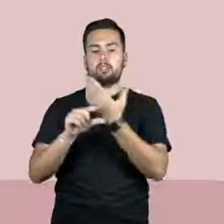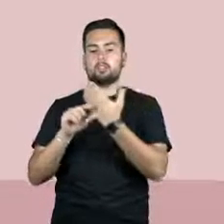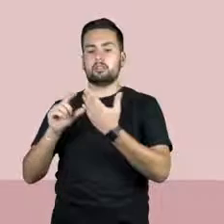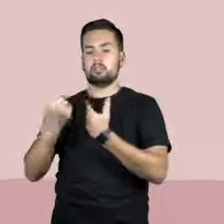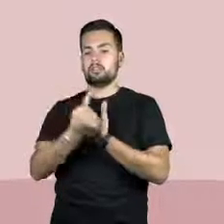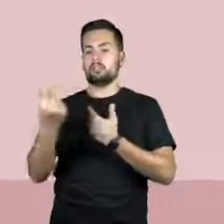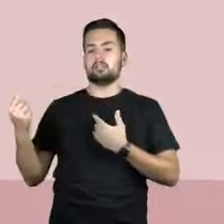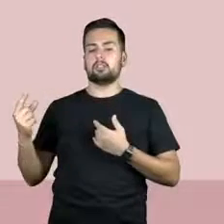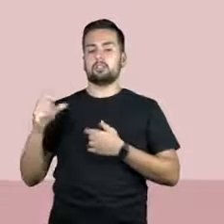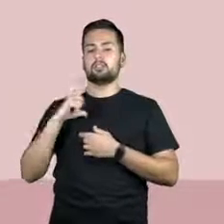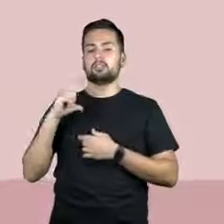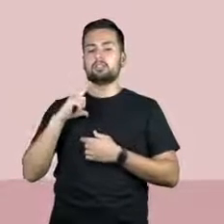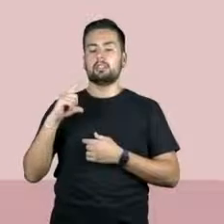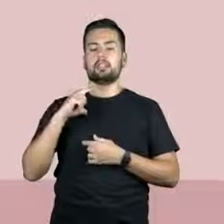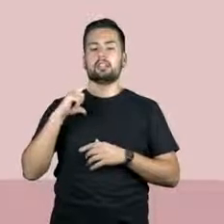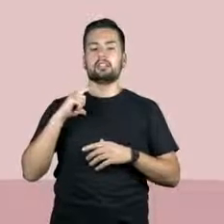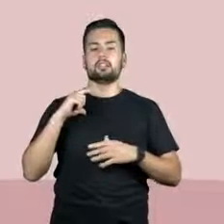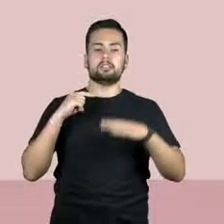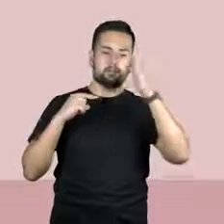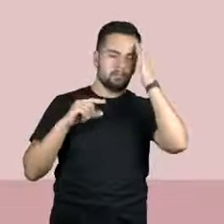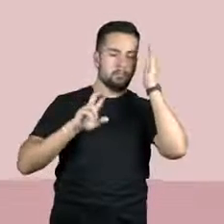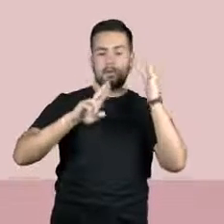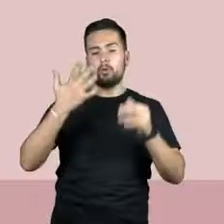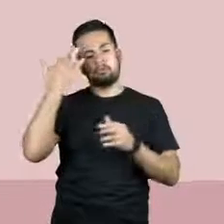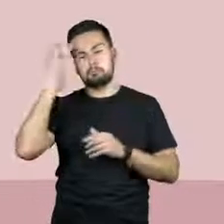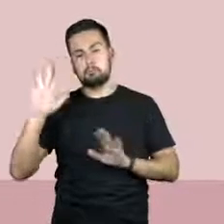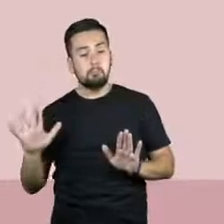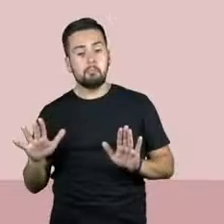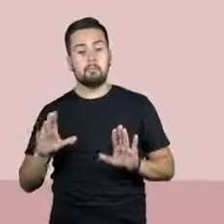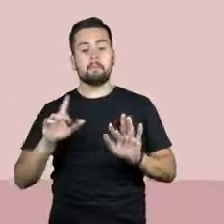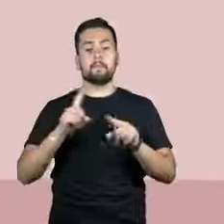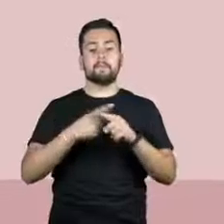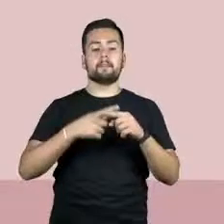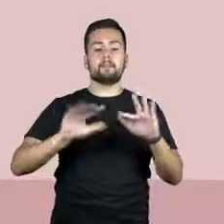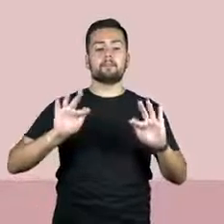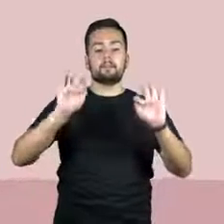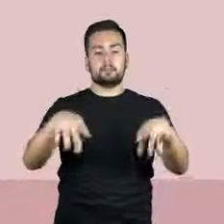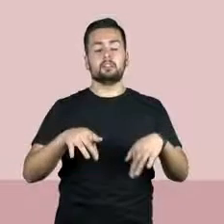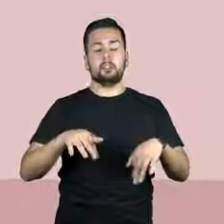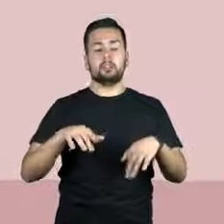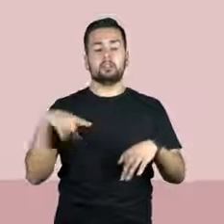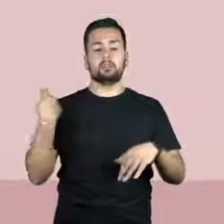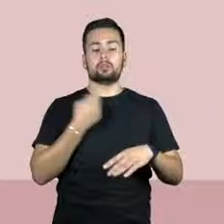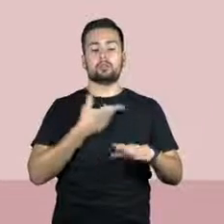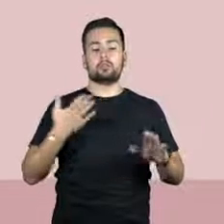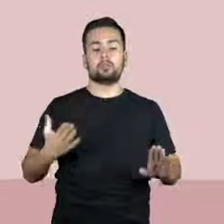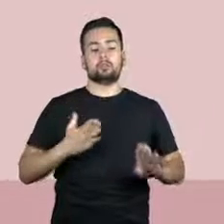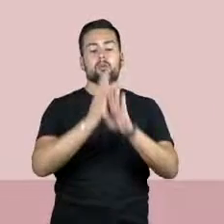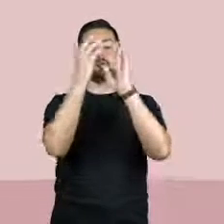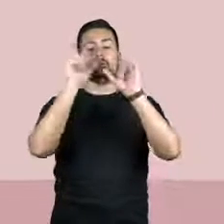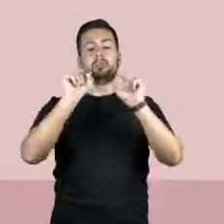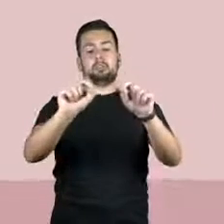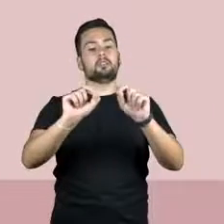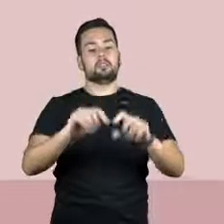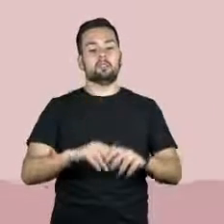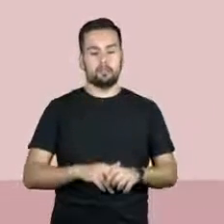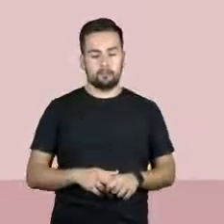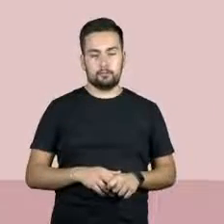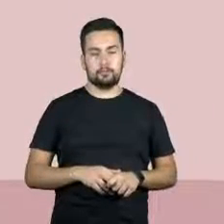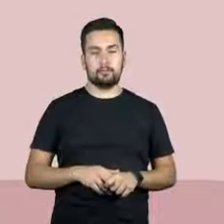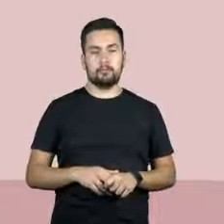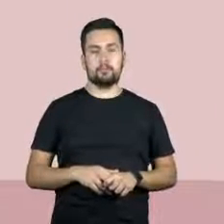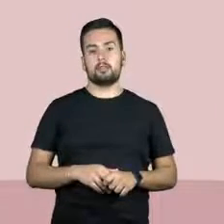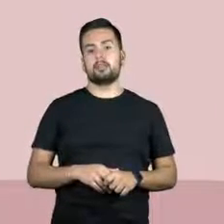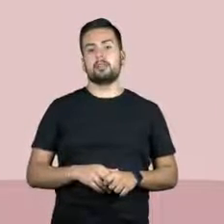considerações ou não. Tá? Por quê? Porque, no final, a gente pode encontrar um fator de segurança que não atenda